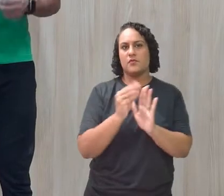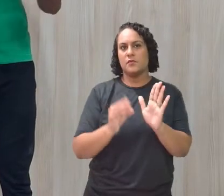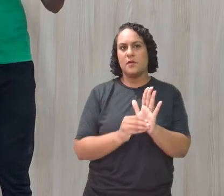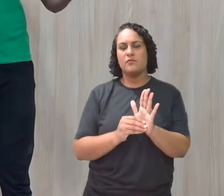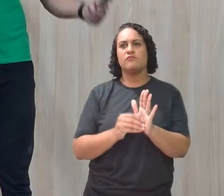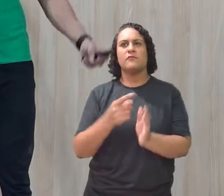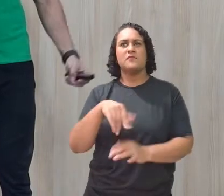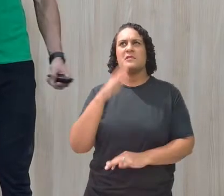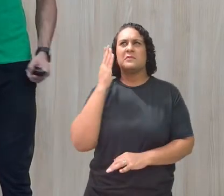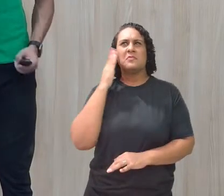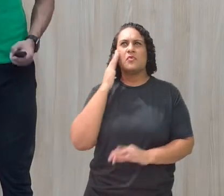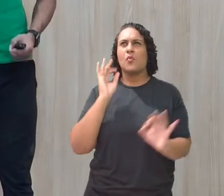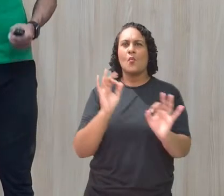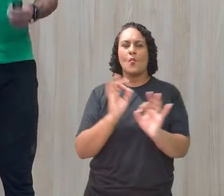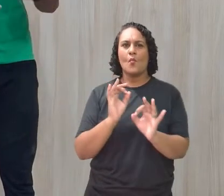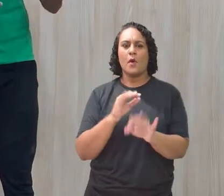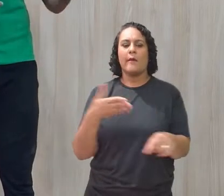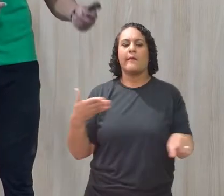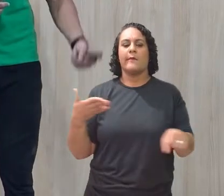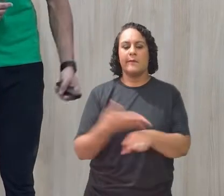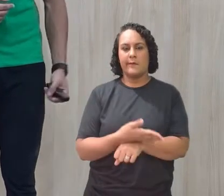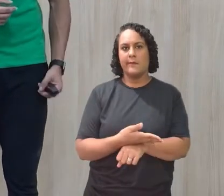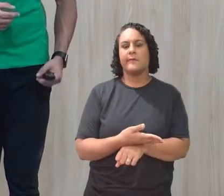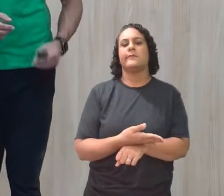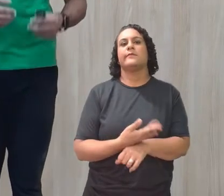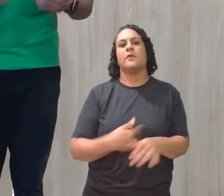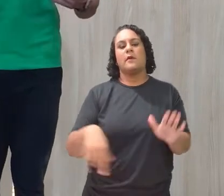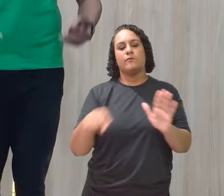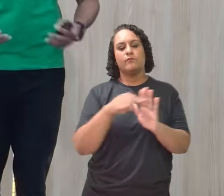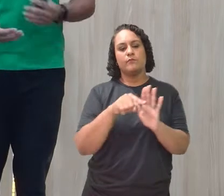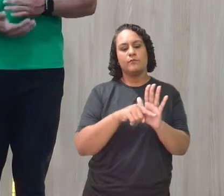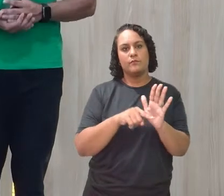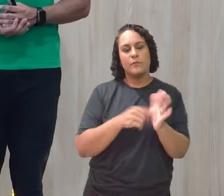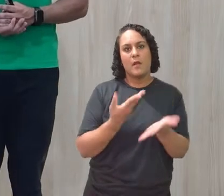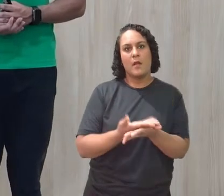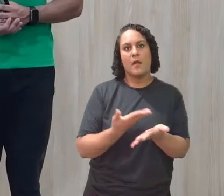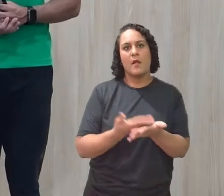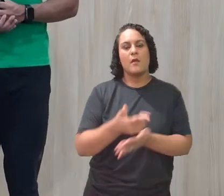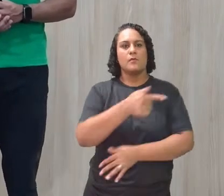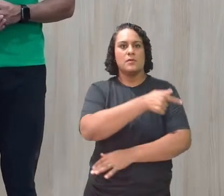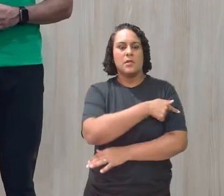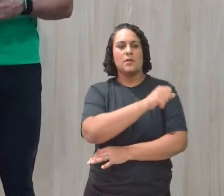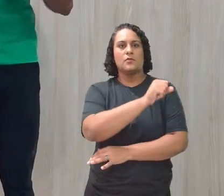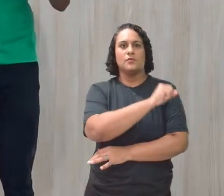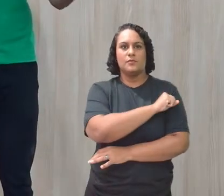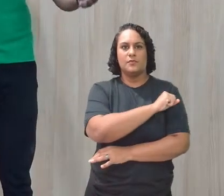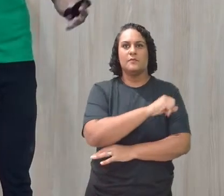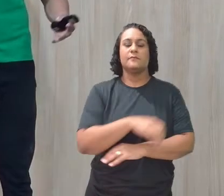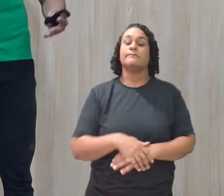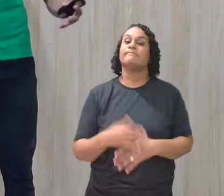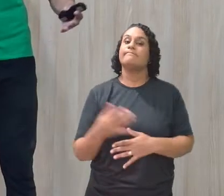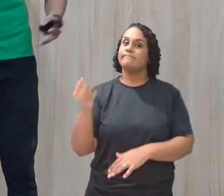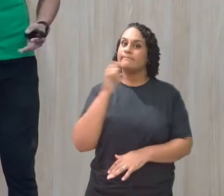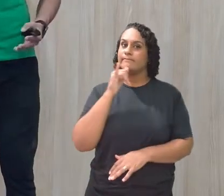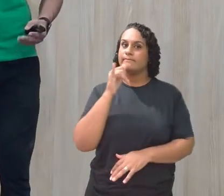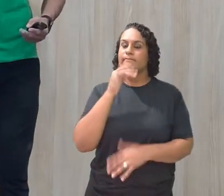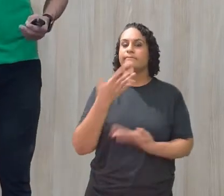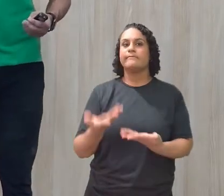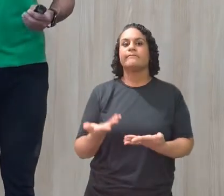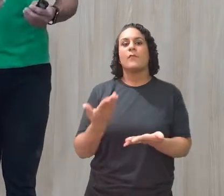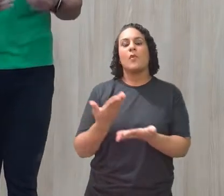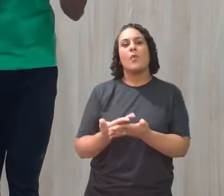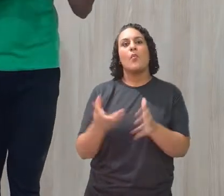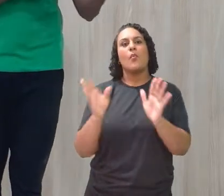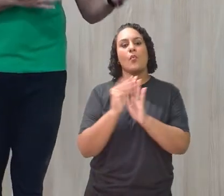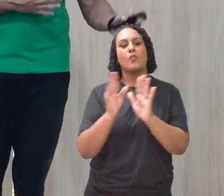entendeu. Então volta lá na playlist do 7º ano, do 6º ano e observe esse assunto, tá? Como, por exemplo, o estudo de fração.